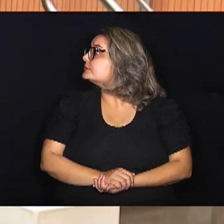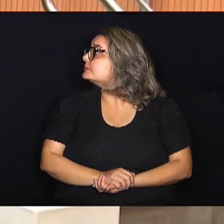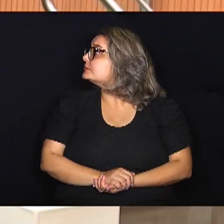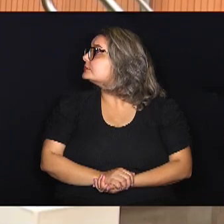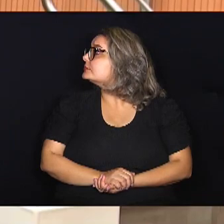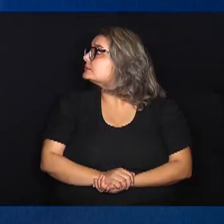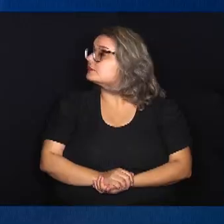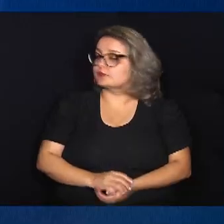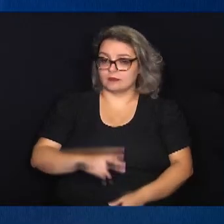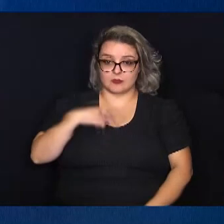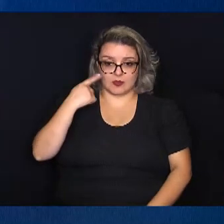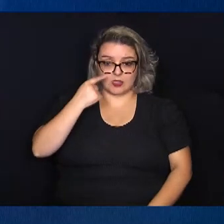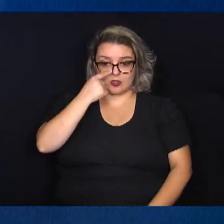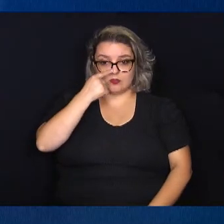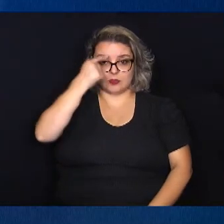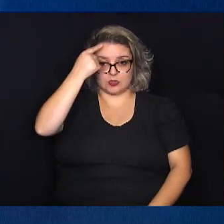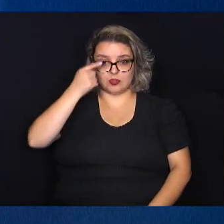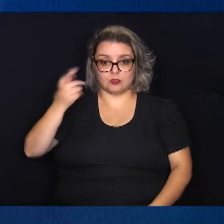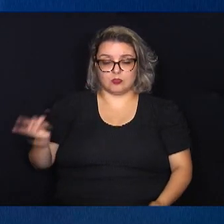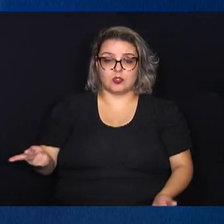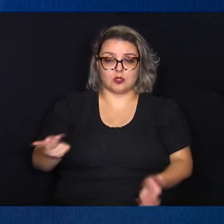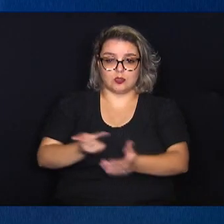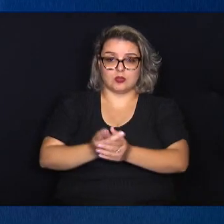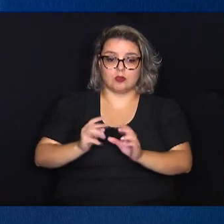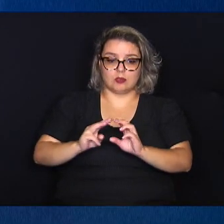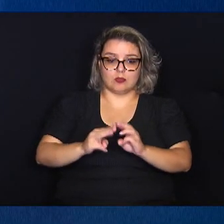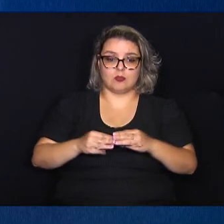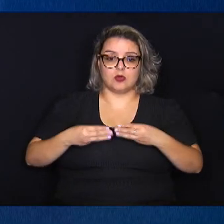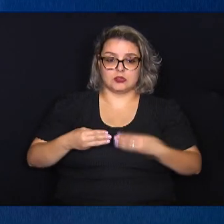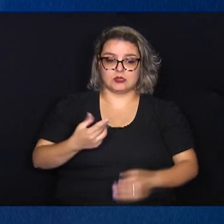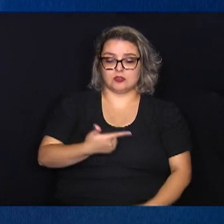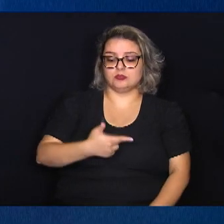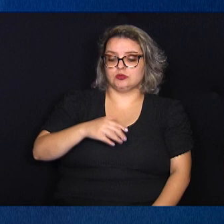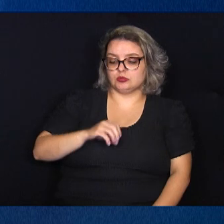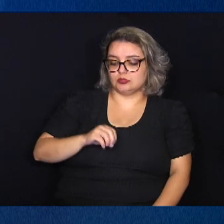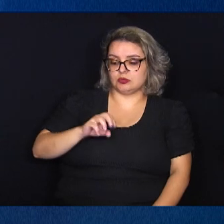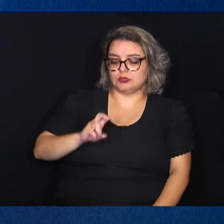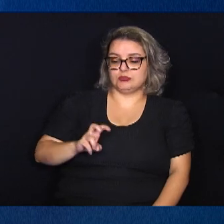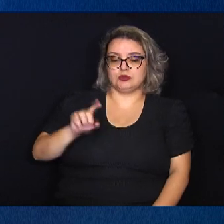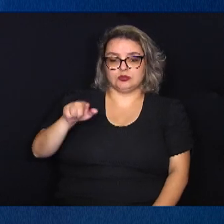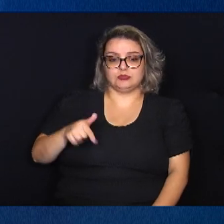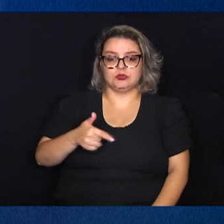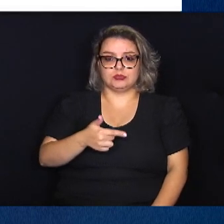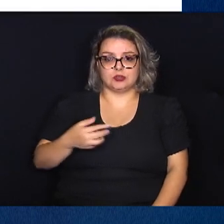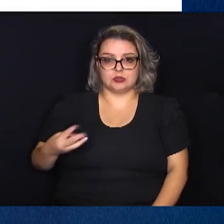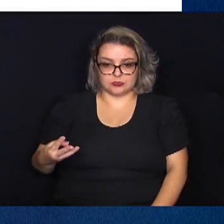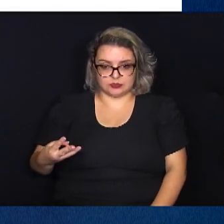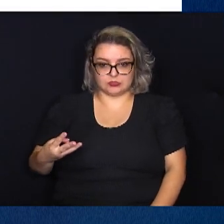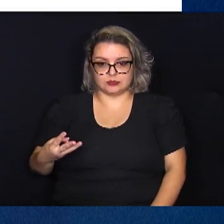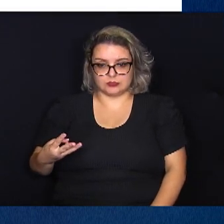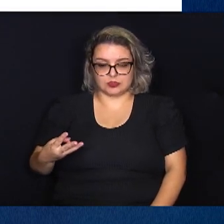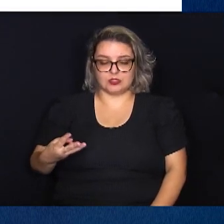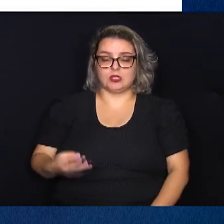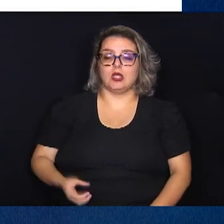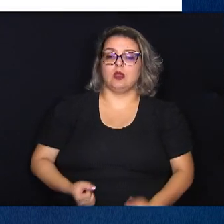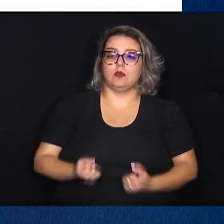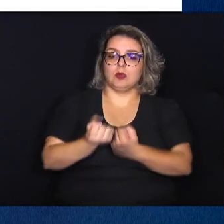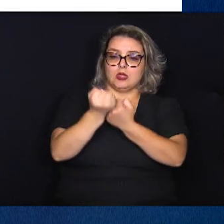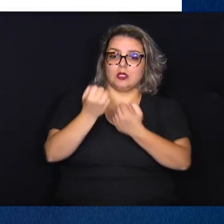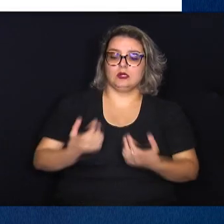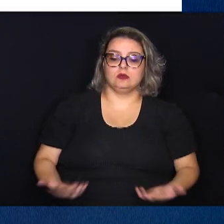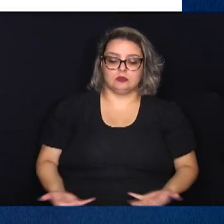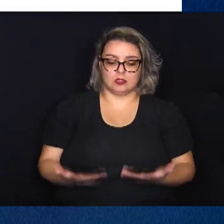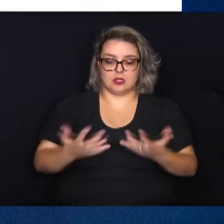A vereadora Paola Miguel protocolou a moção número 205 de 2023, apoiando a criação da